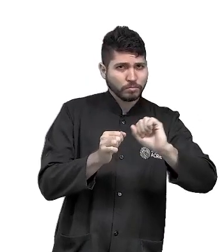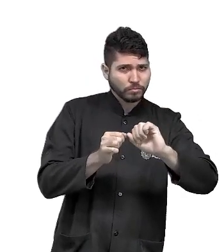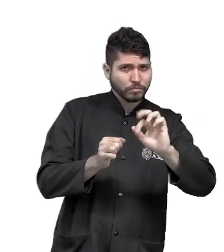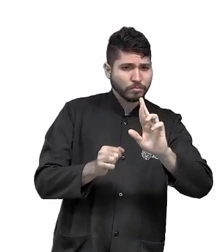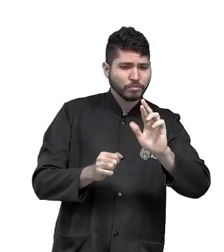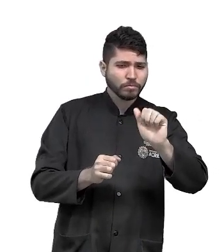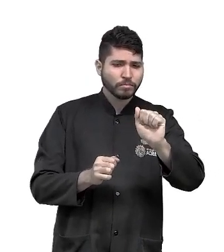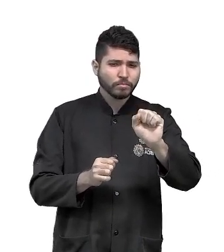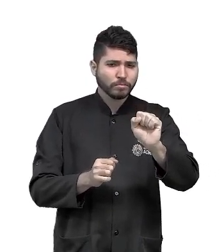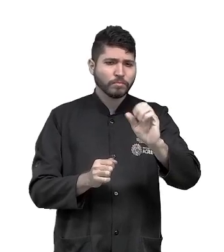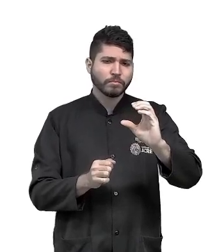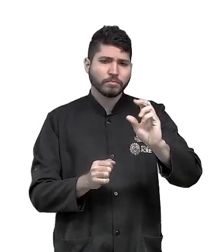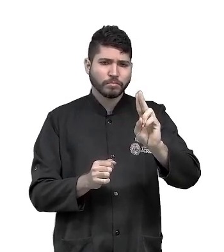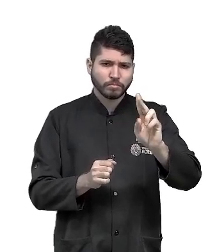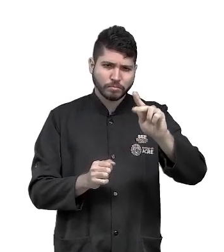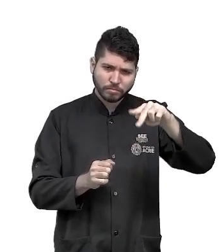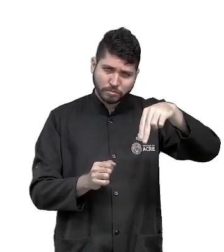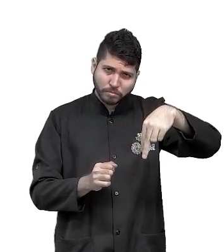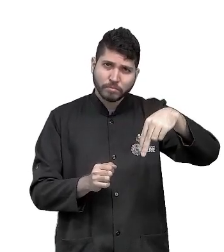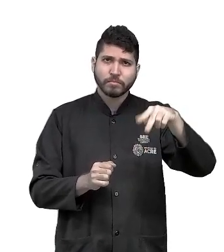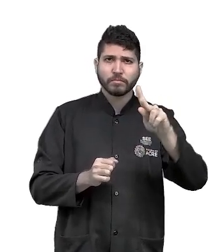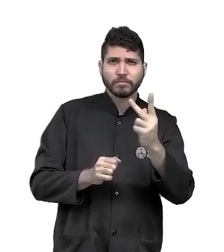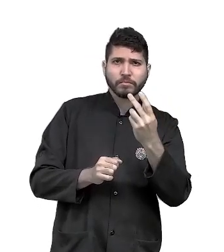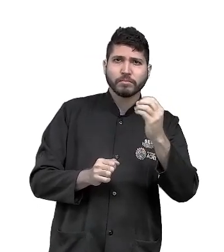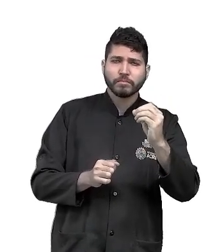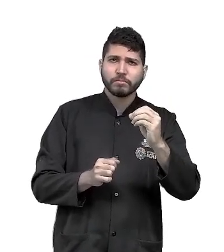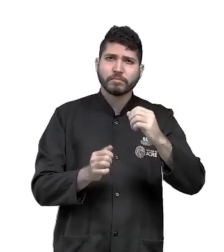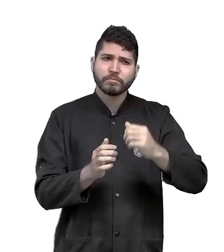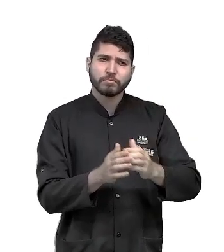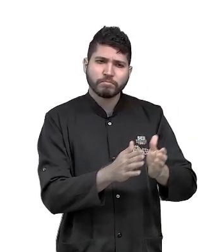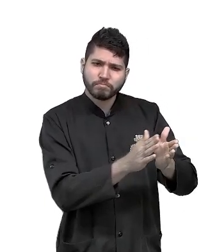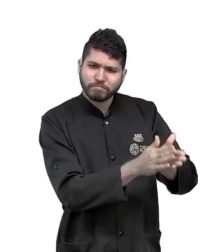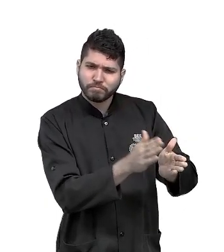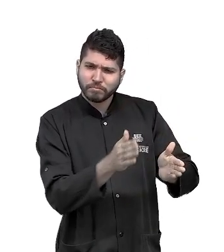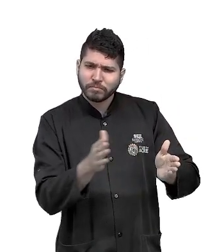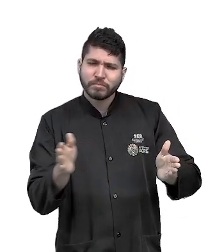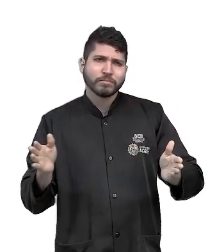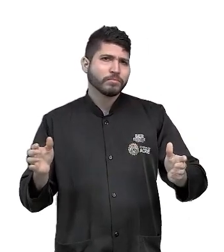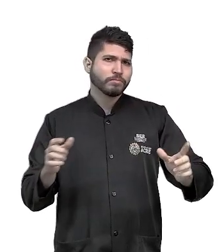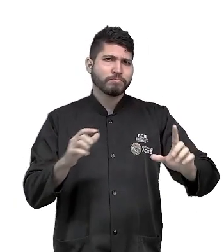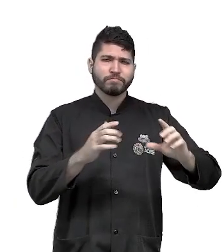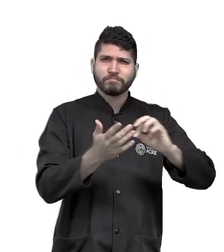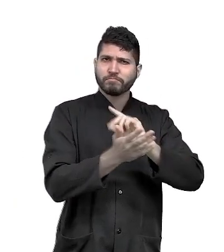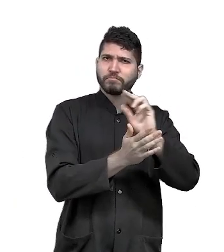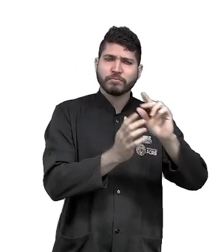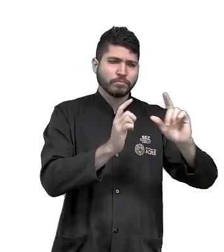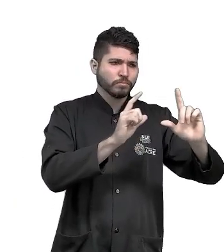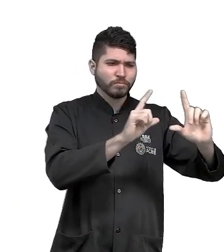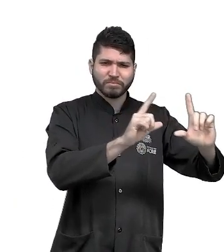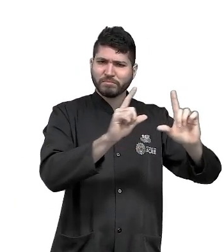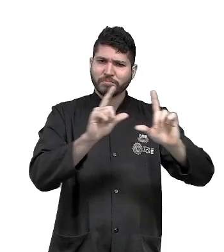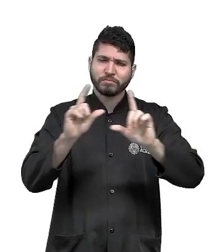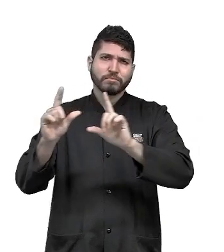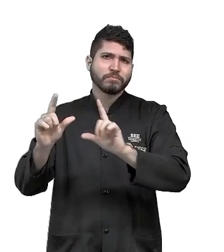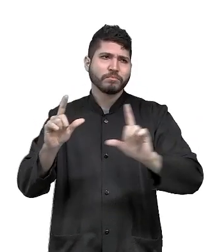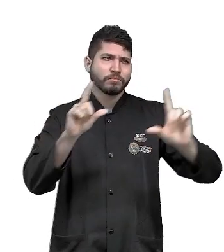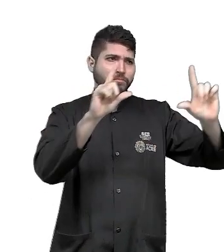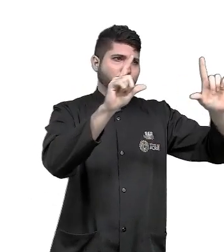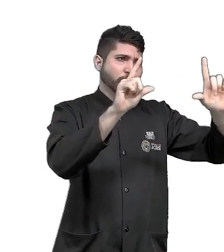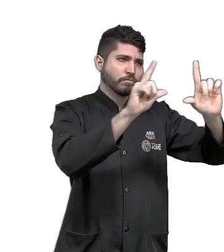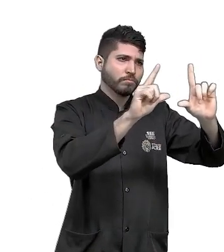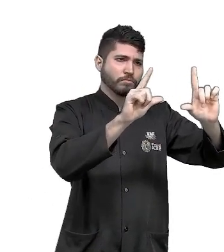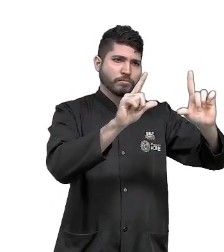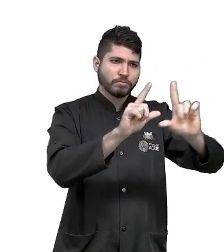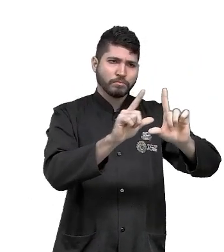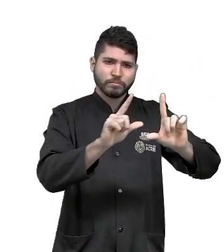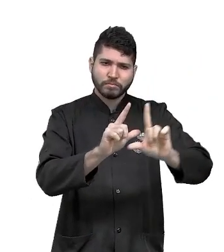a ideia de construção de uma sequência de infinitos quadrados, cada vez menores uns sobre os